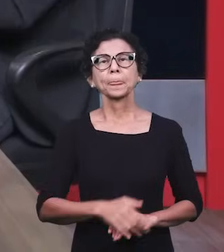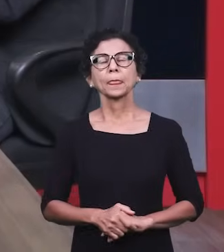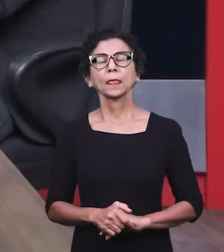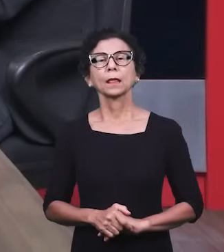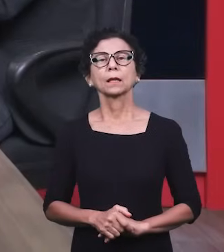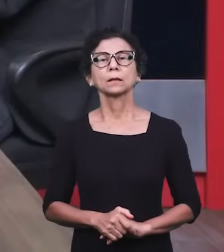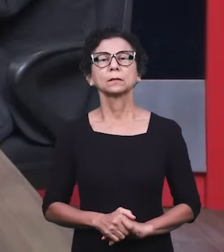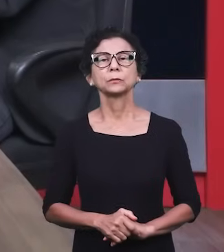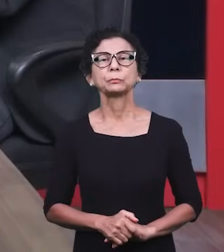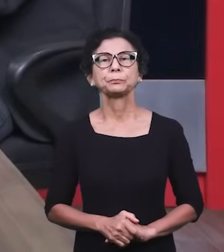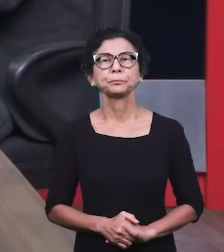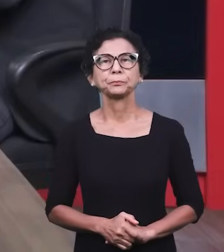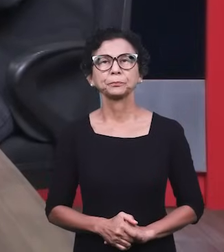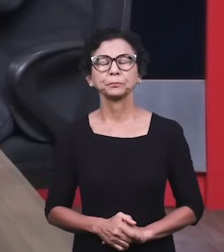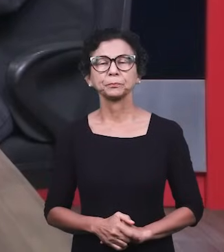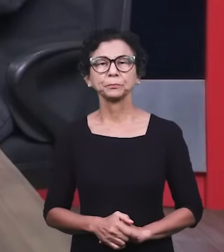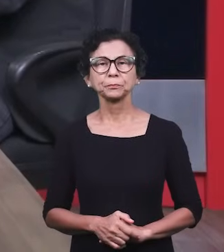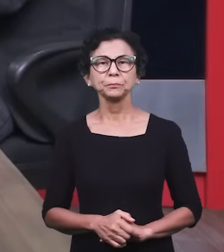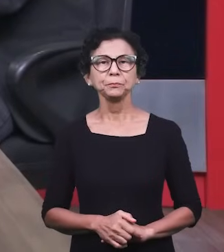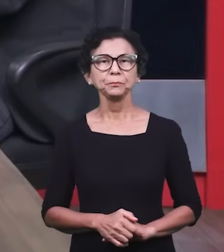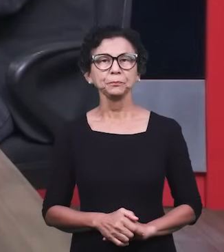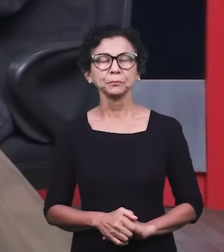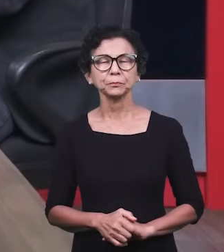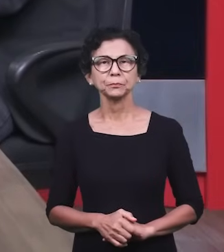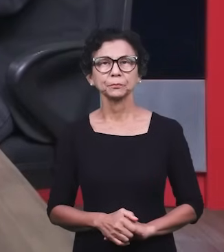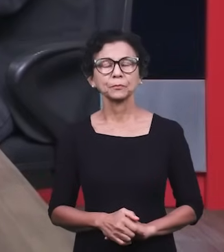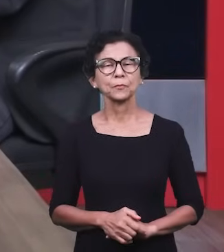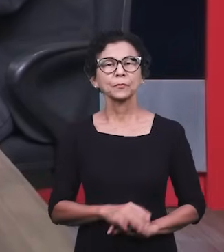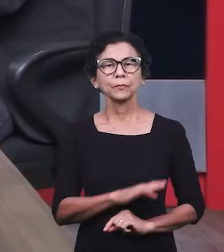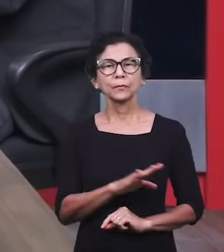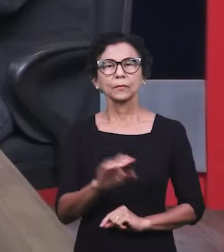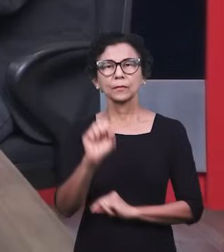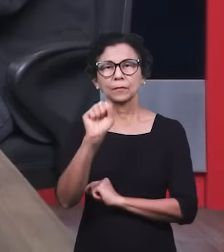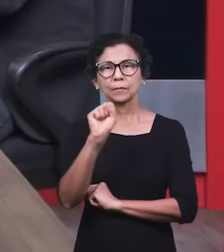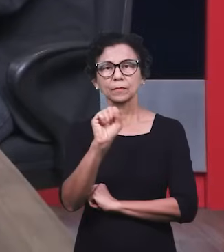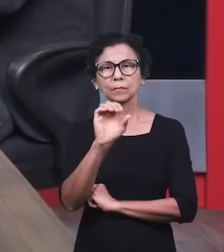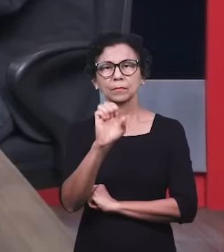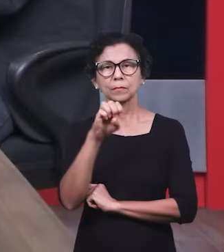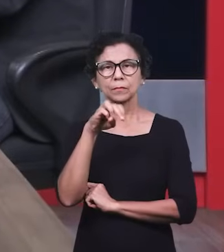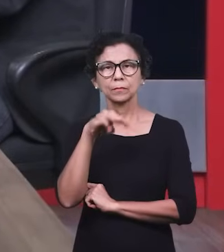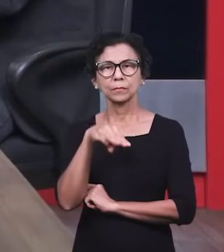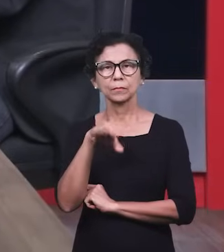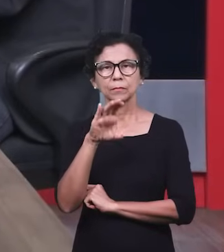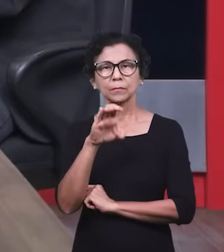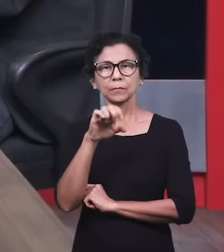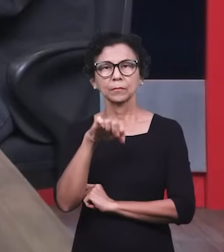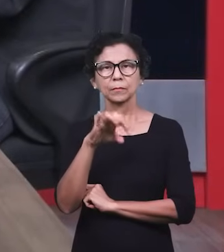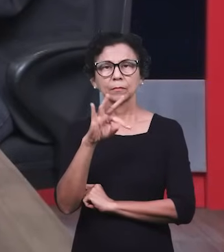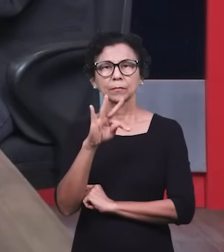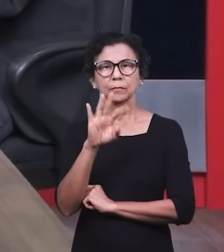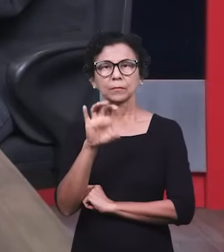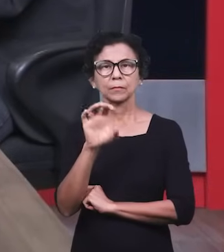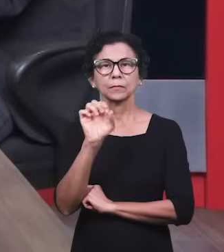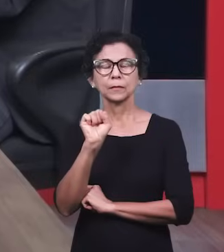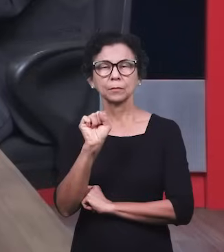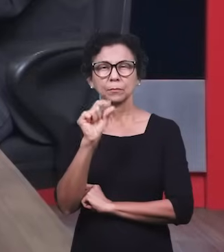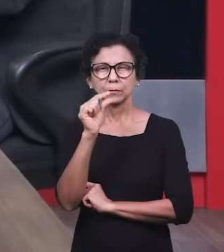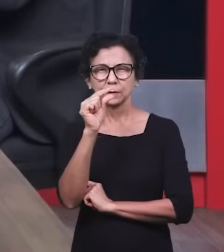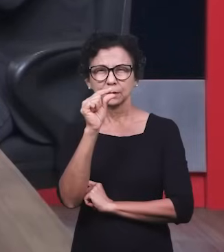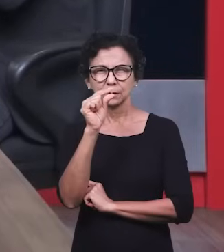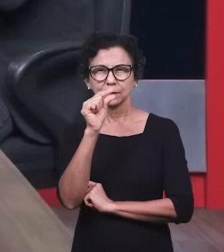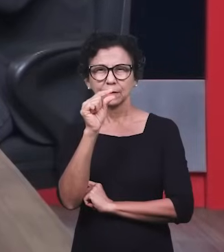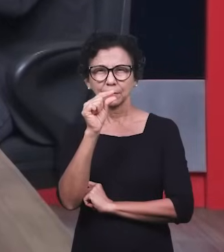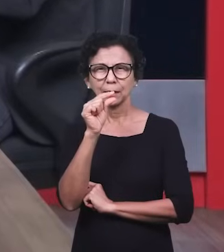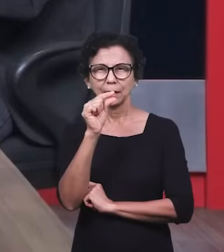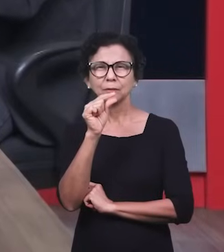Eh vamos falar um pouquinho agora a respeito das sementes né então é um mecanismo que as plantas elas adquiriram